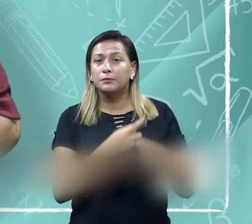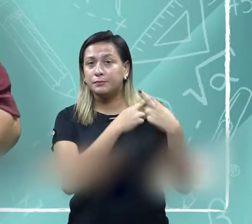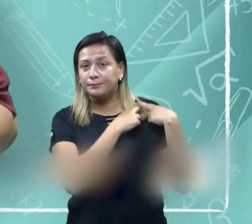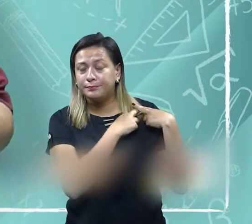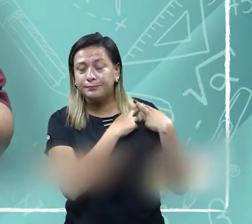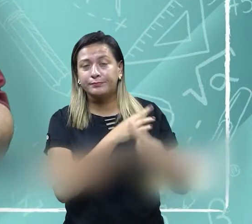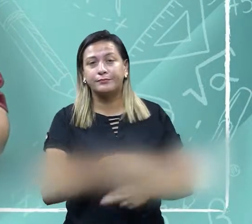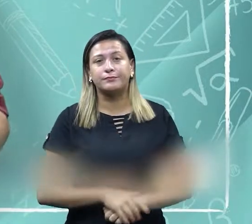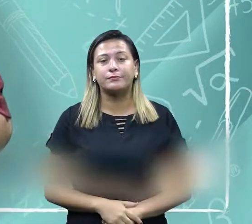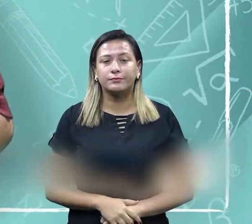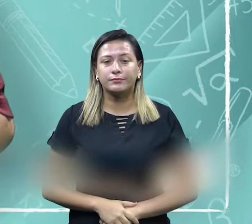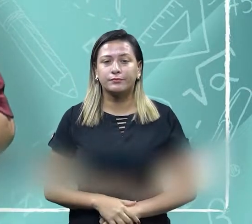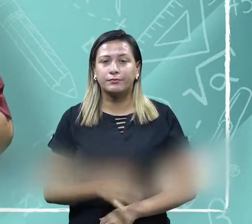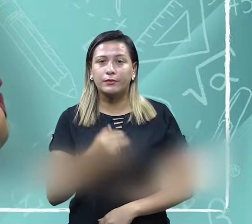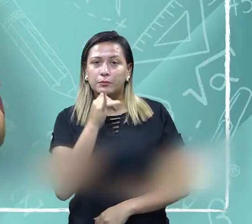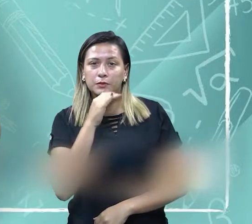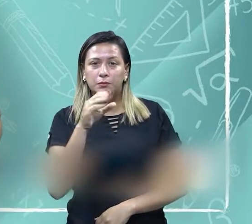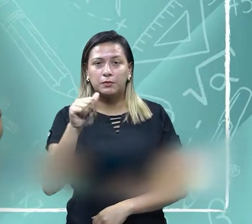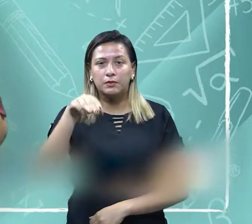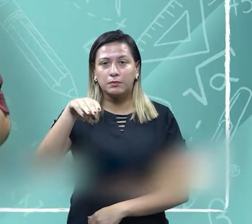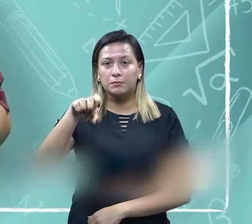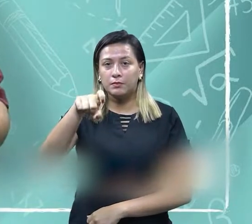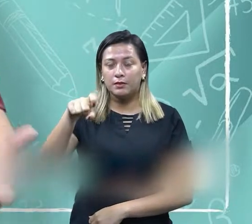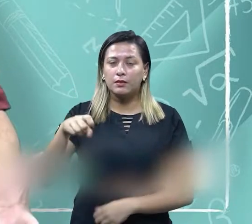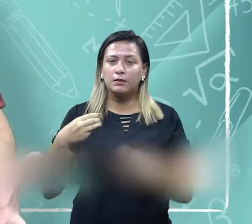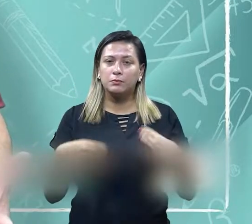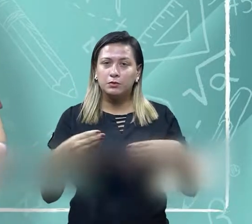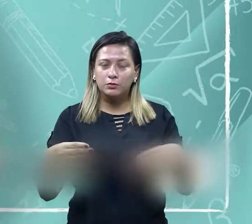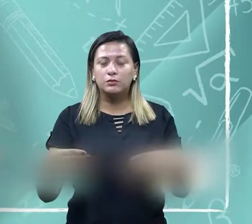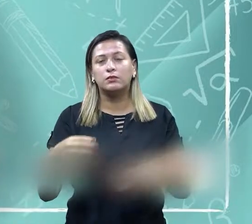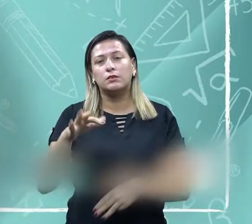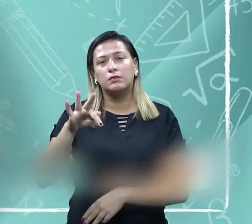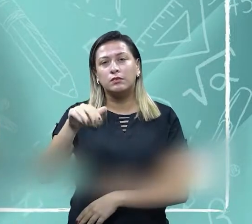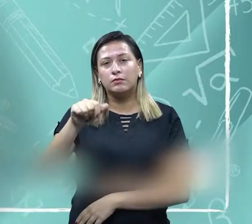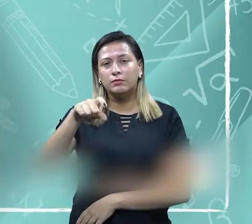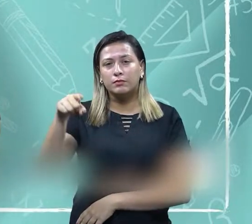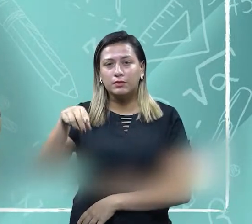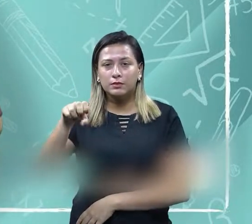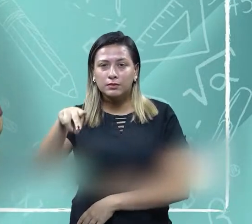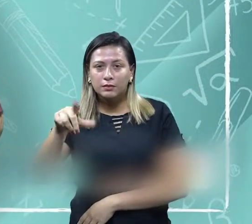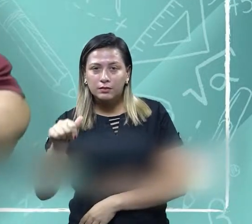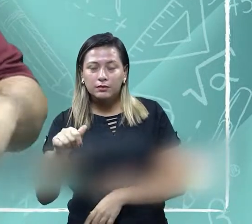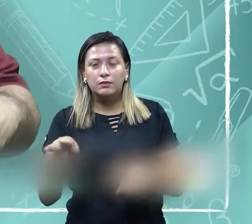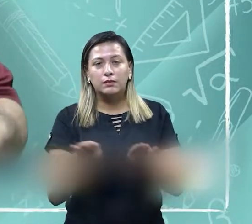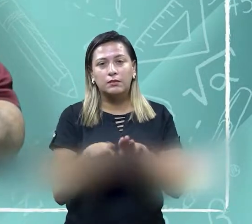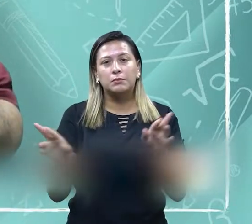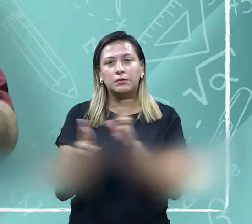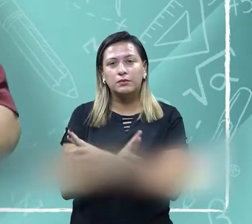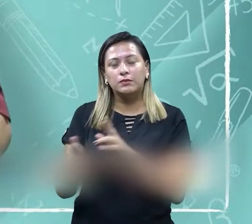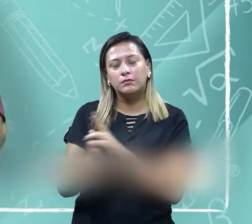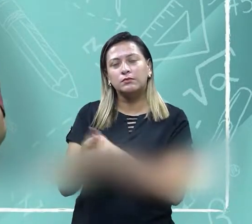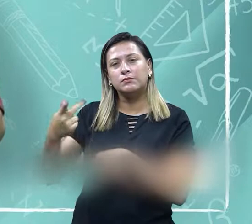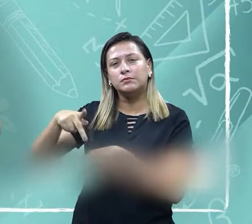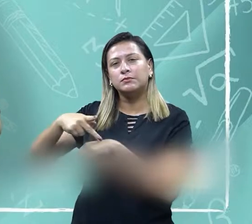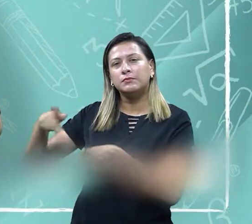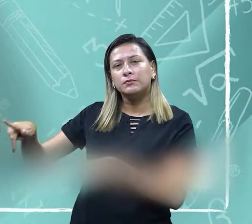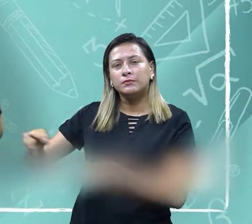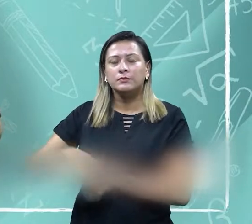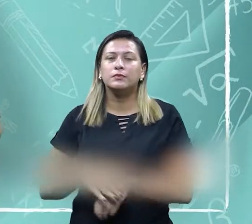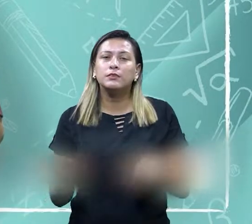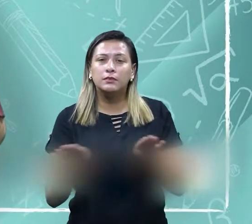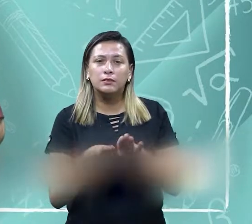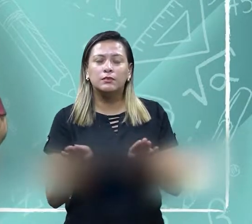né? Como por exemplo CAMEX, Ministério da Fazenda, Ministério das Relações Exteriores. Também falamos sobre algumas questões de alguns